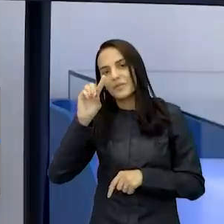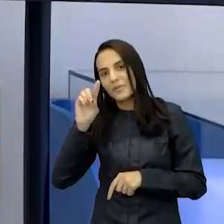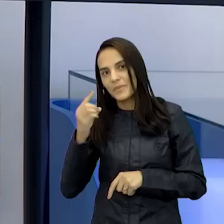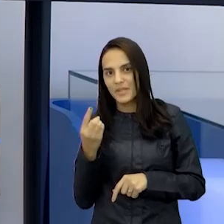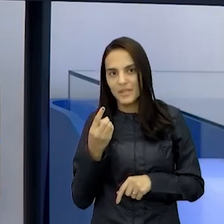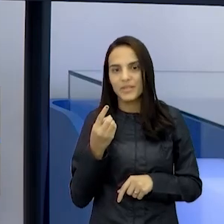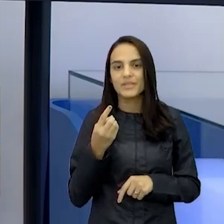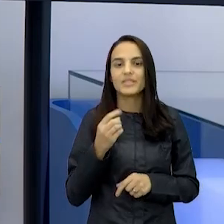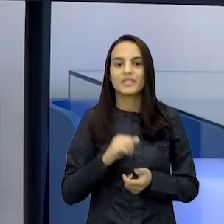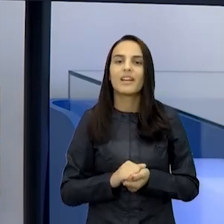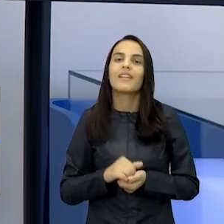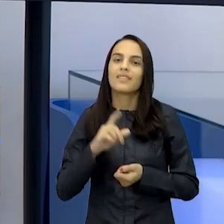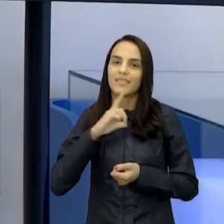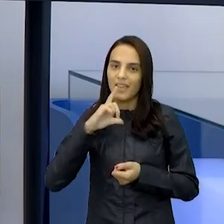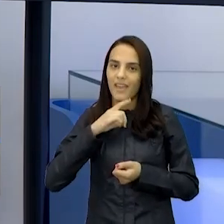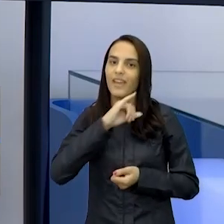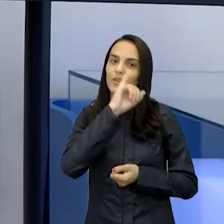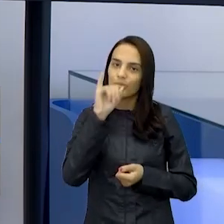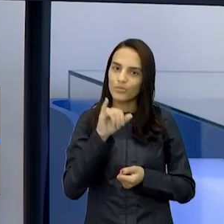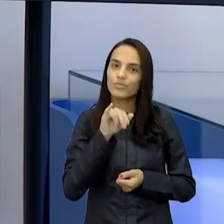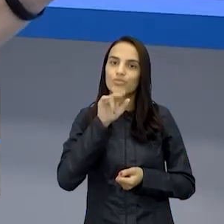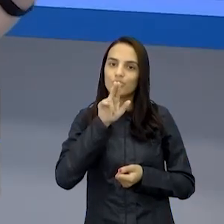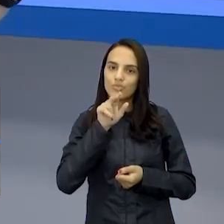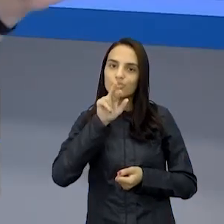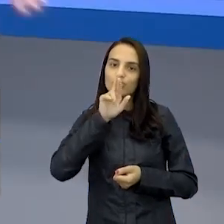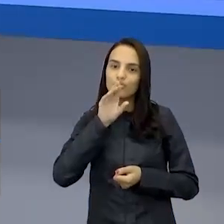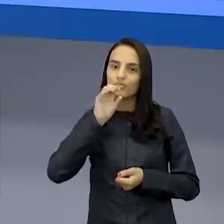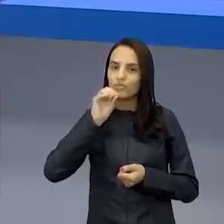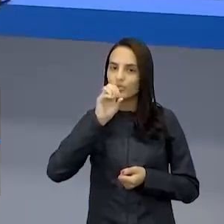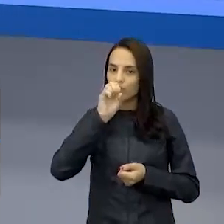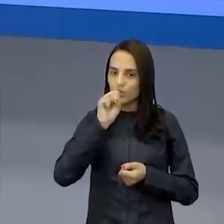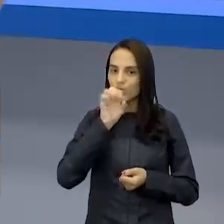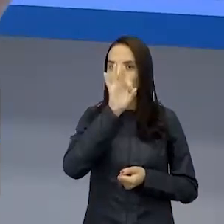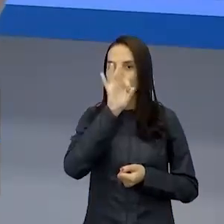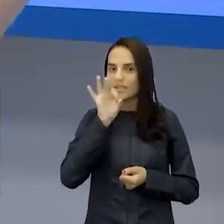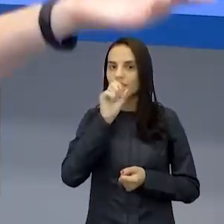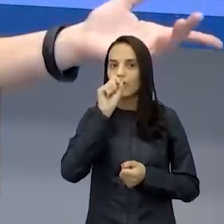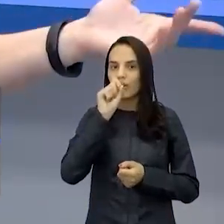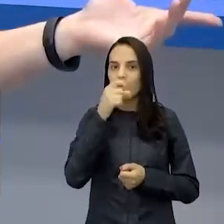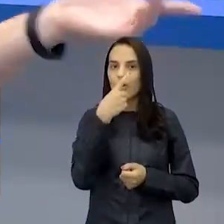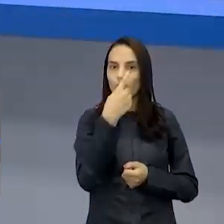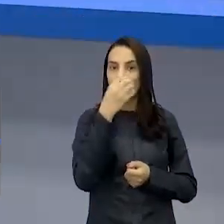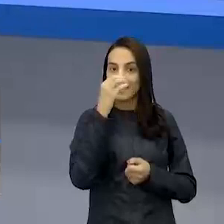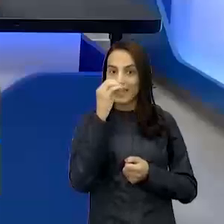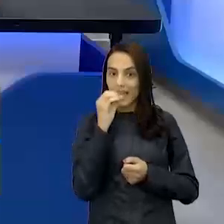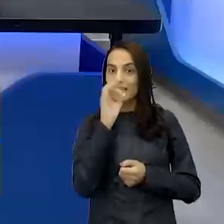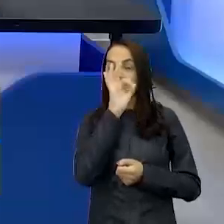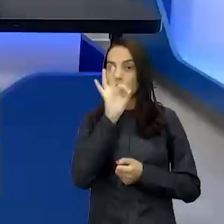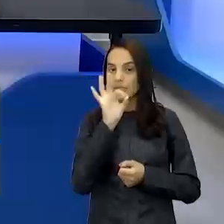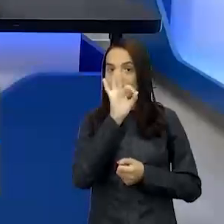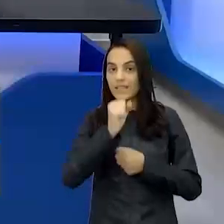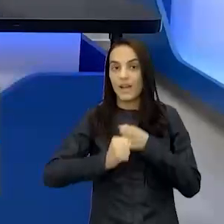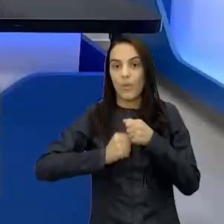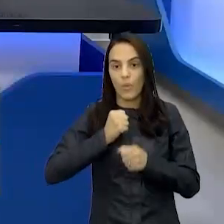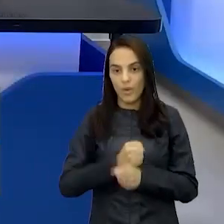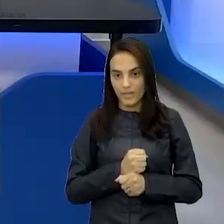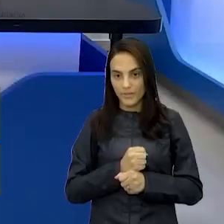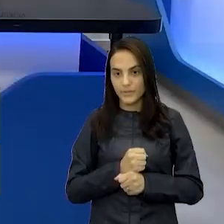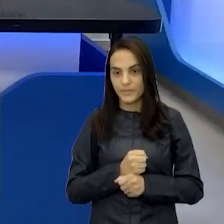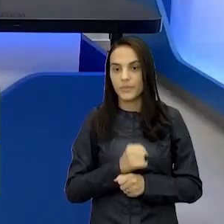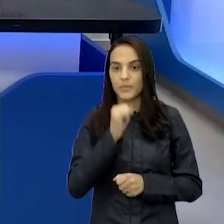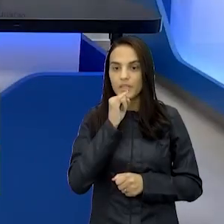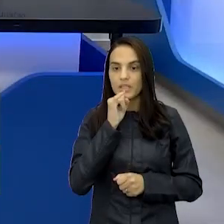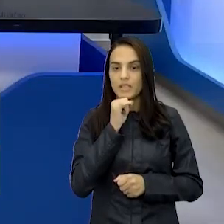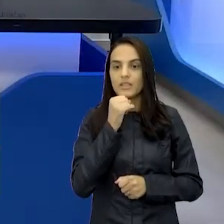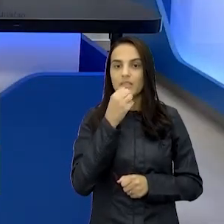assim que faz o cálculo. Vai ter uns juros aí em cima, certo? Que é essa taxa que ele falou de 10% ao ano. Ao ano. Se a gente vai pagar em 30